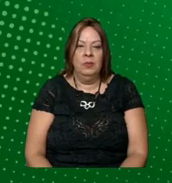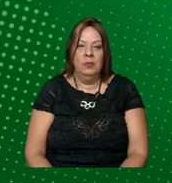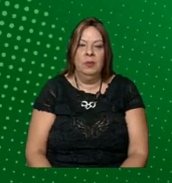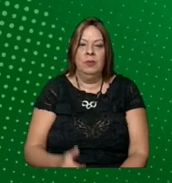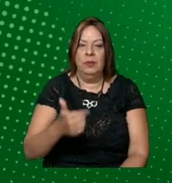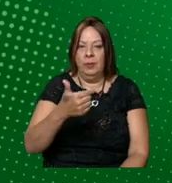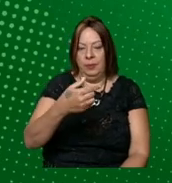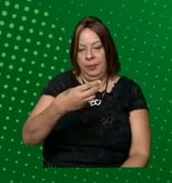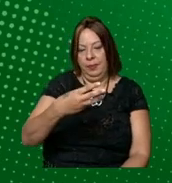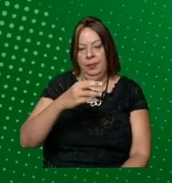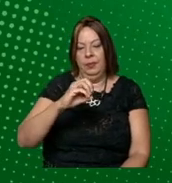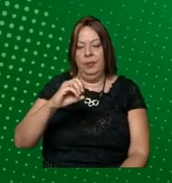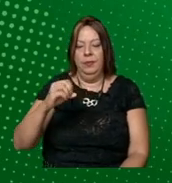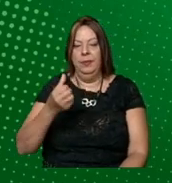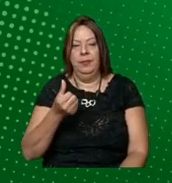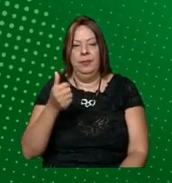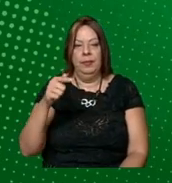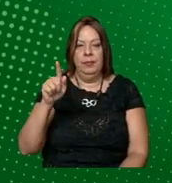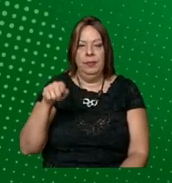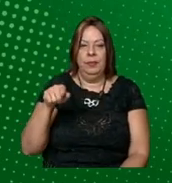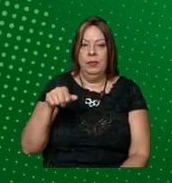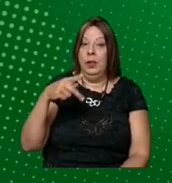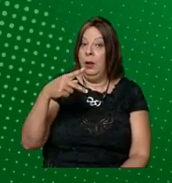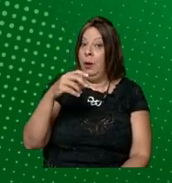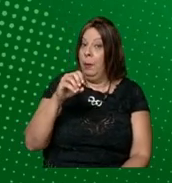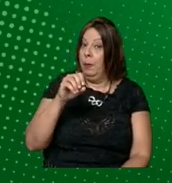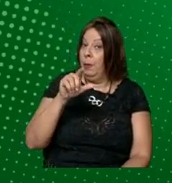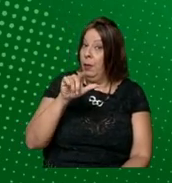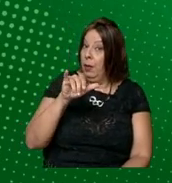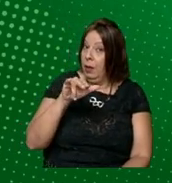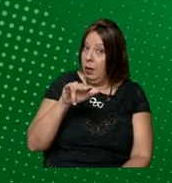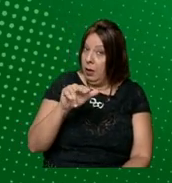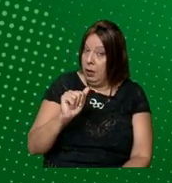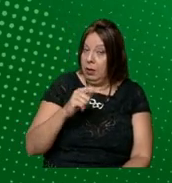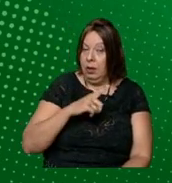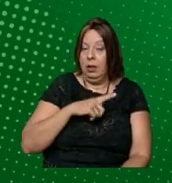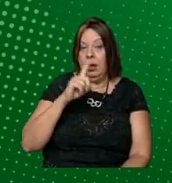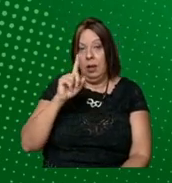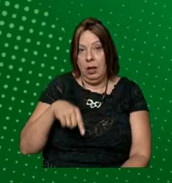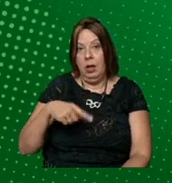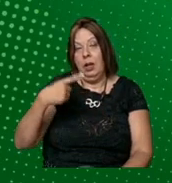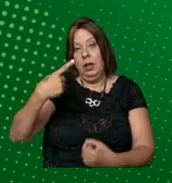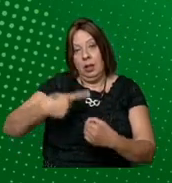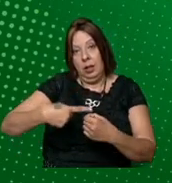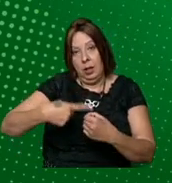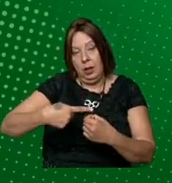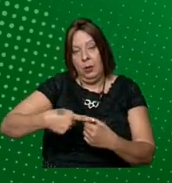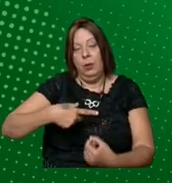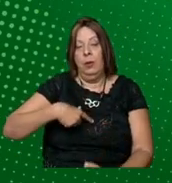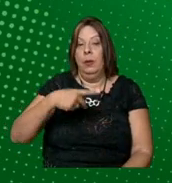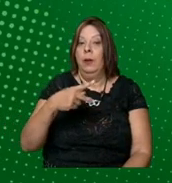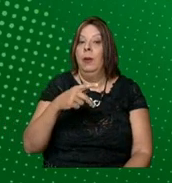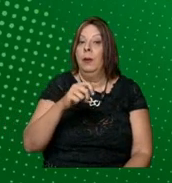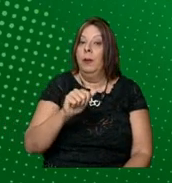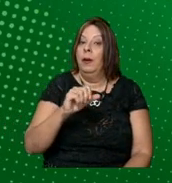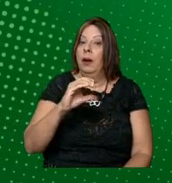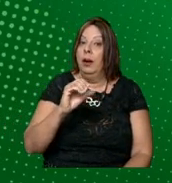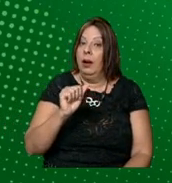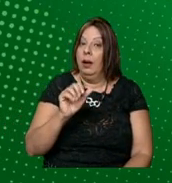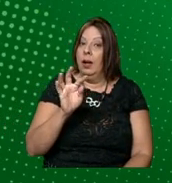Número 230067, da Poliana, tá? Poliana é lá de Pacatuba, adquiriu com Beto Farmácia